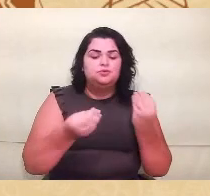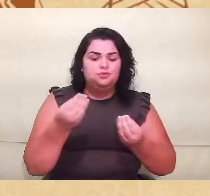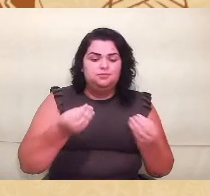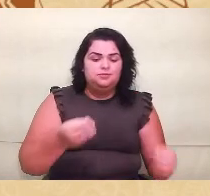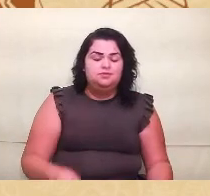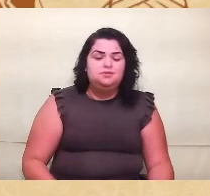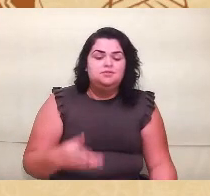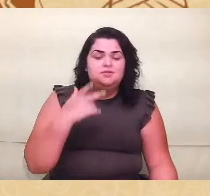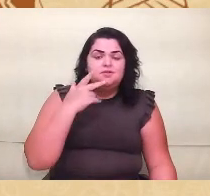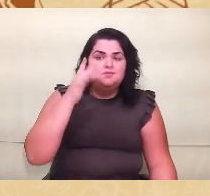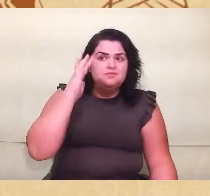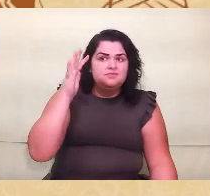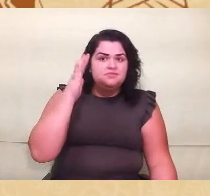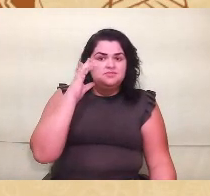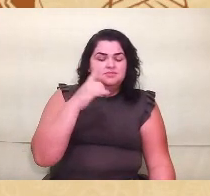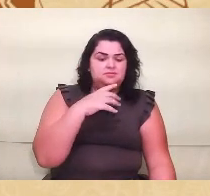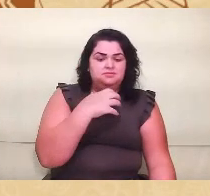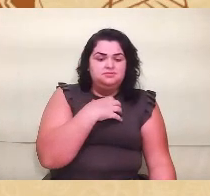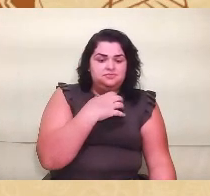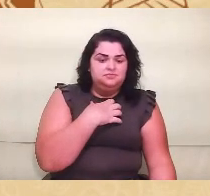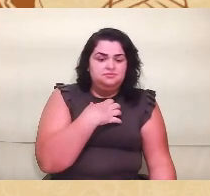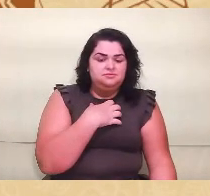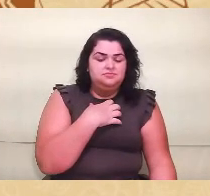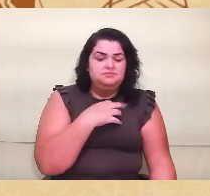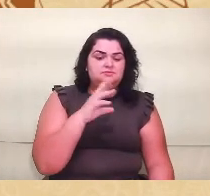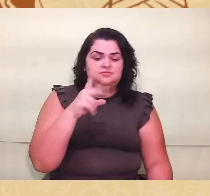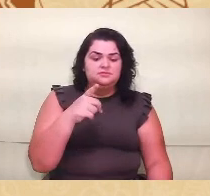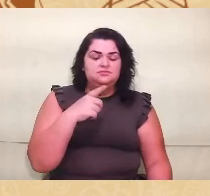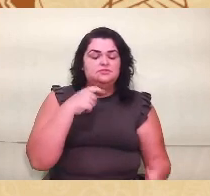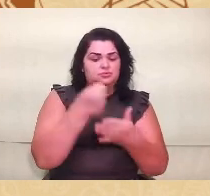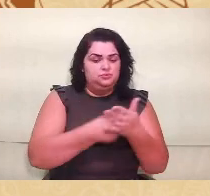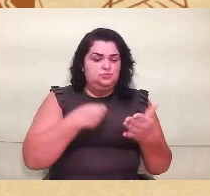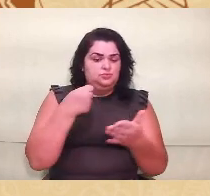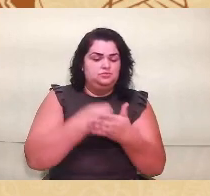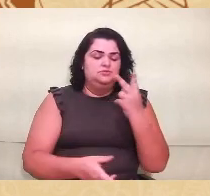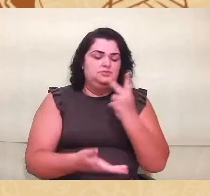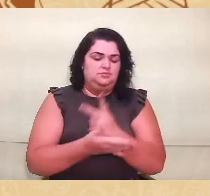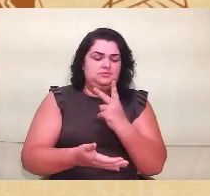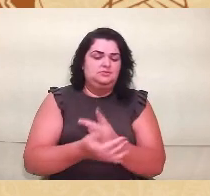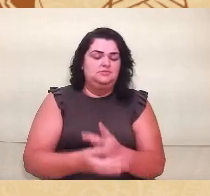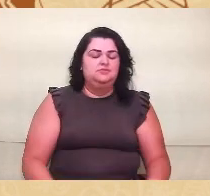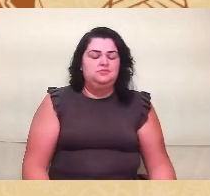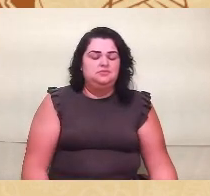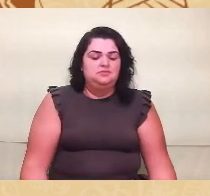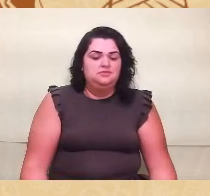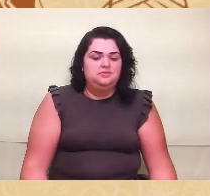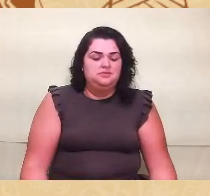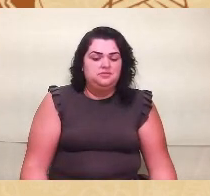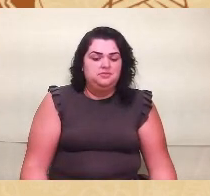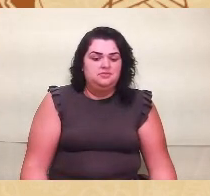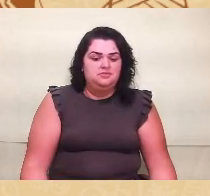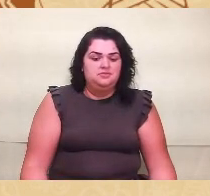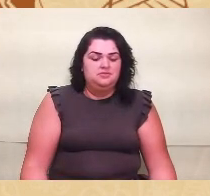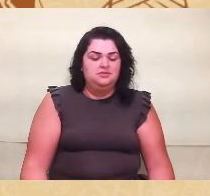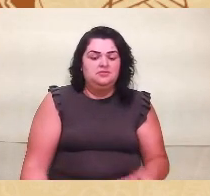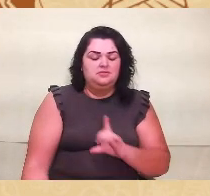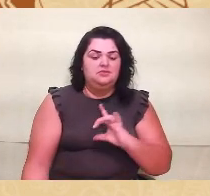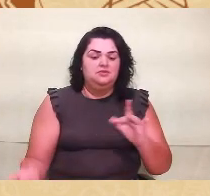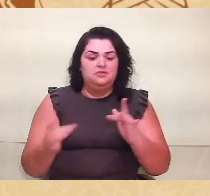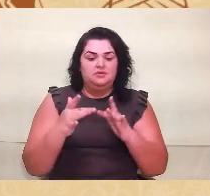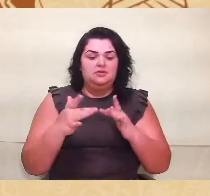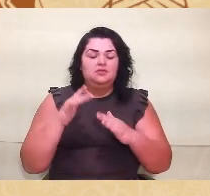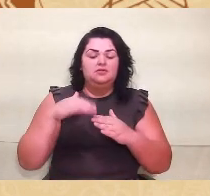pensando com essas nossas diferentes lutas mesmo, né? A gente só não pode perder essa conexão, não